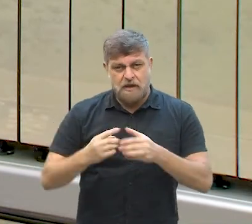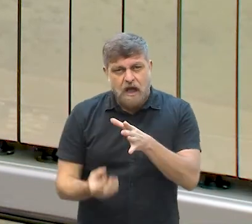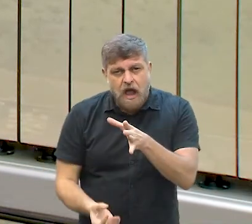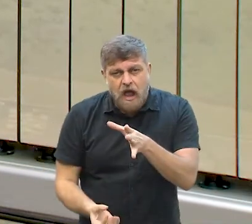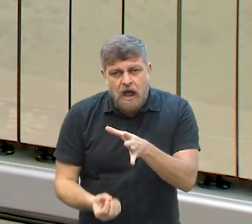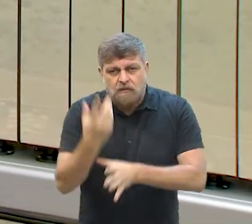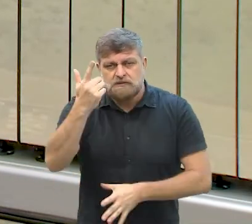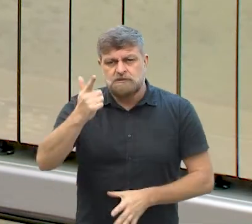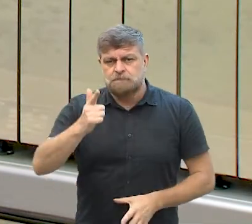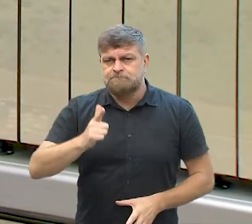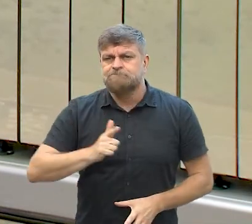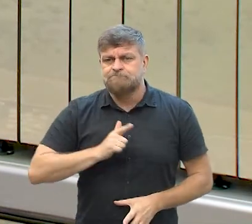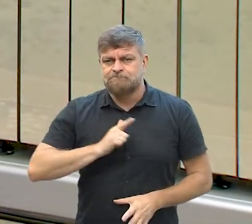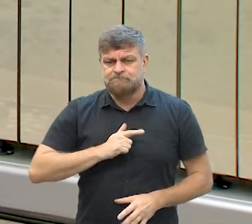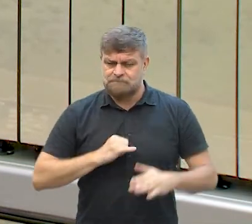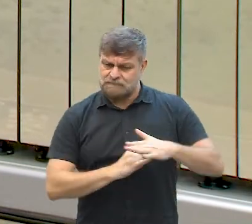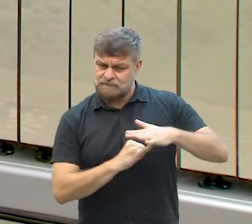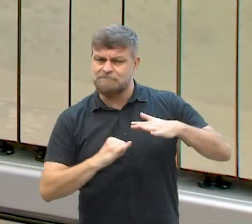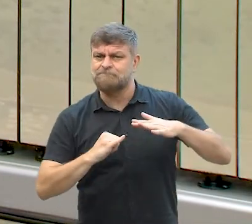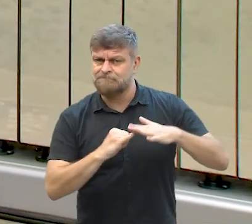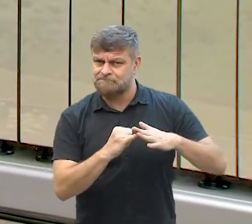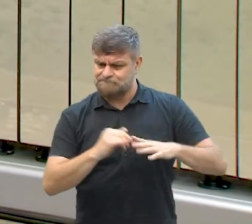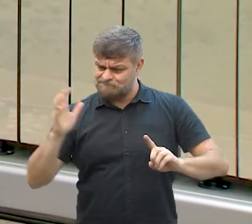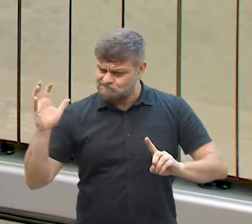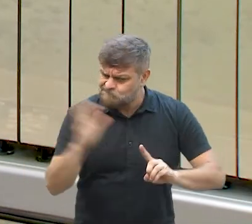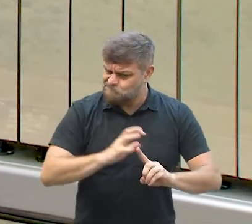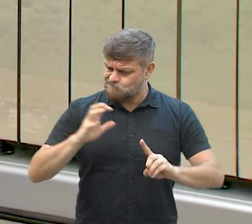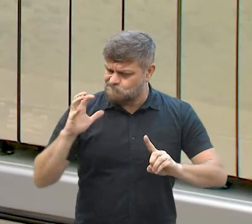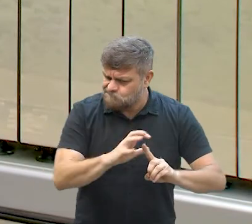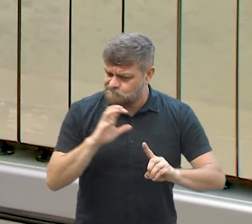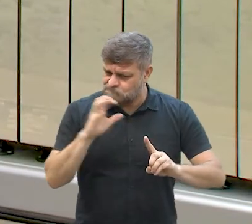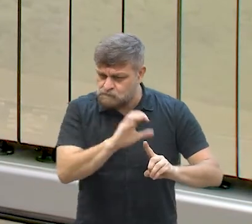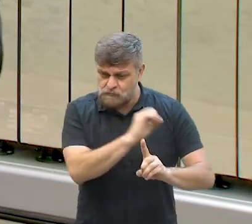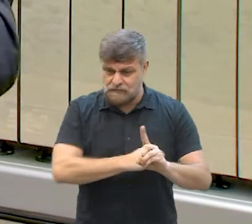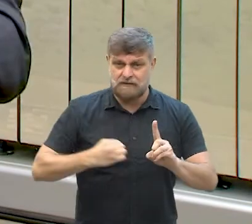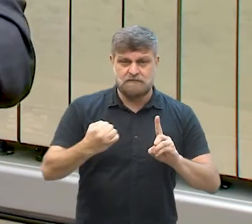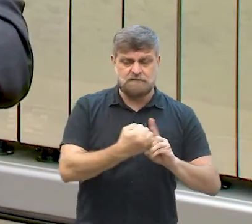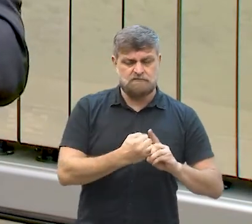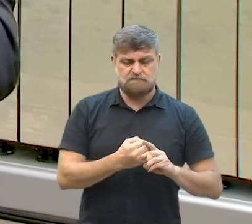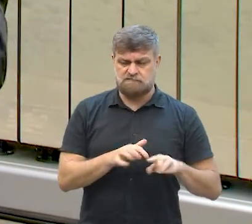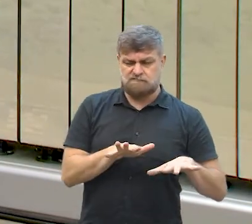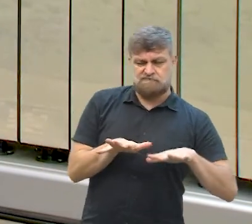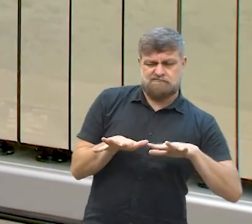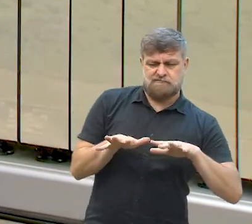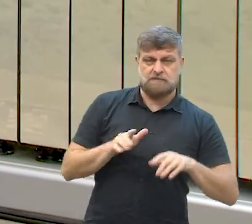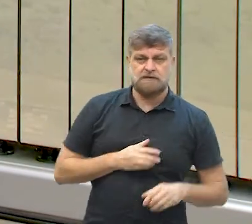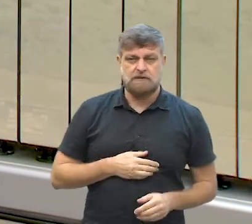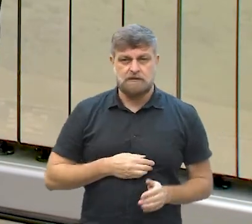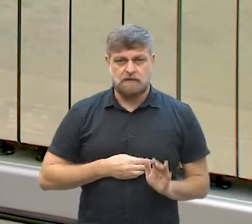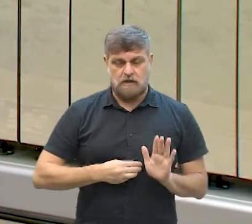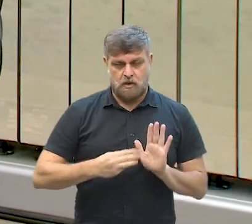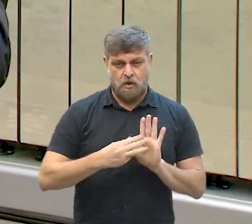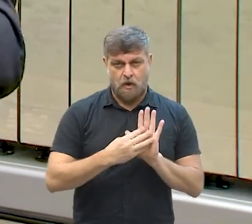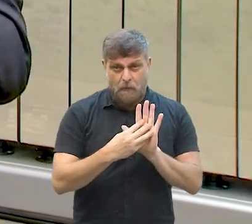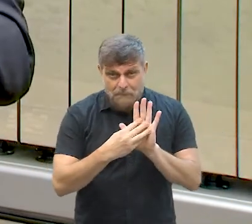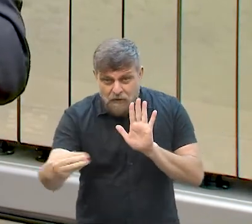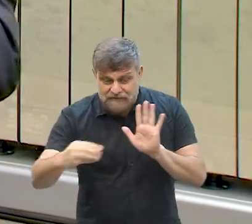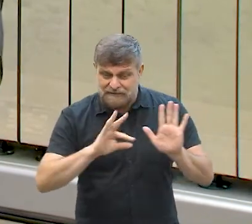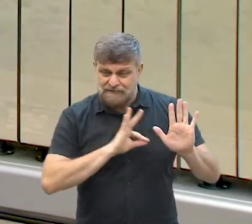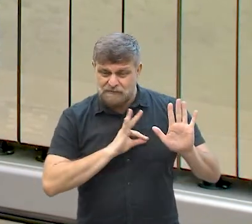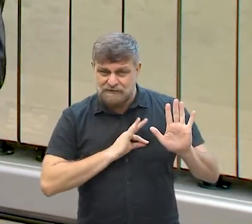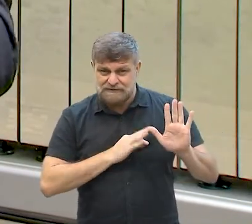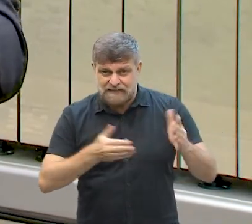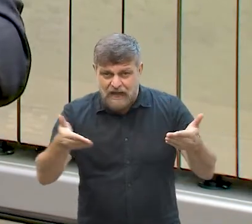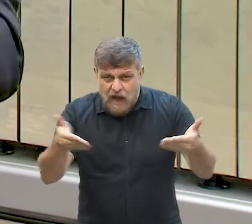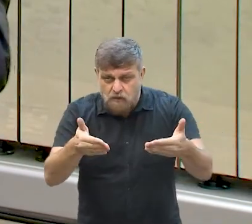alguns fatos que foram, né, muito fortes para a instituição e para a sociedade. Então, esse modelo, né, de polícia que nós